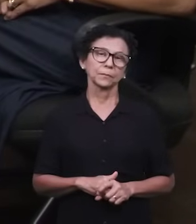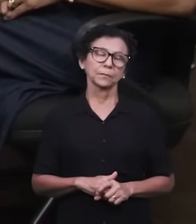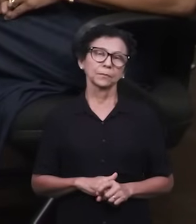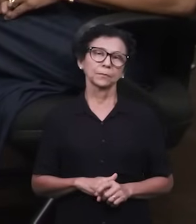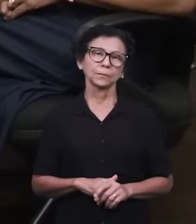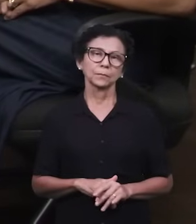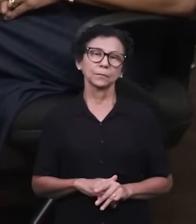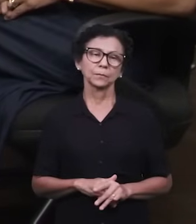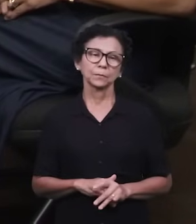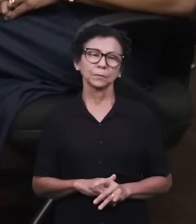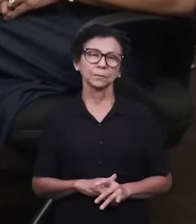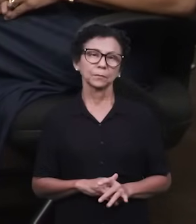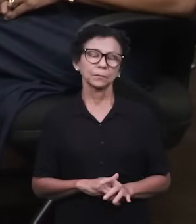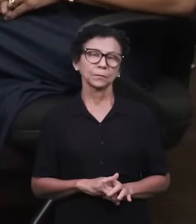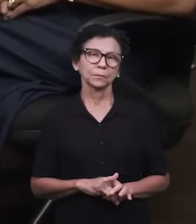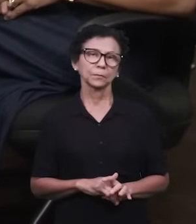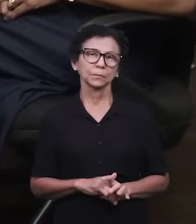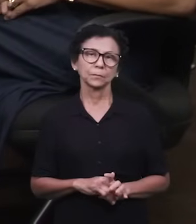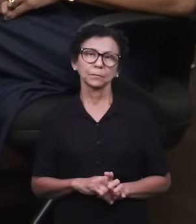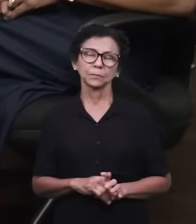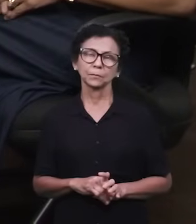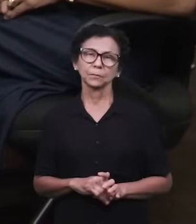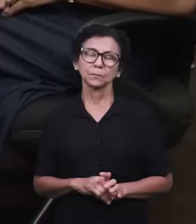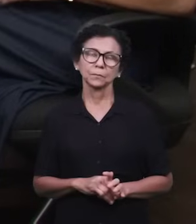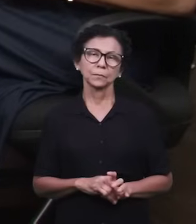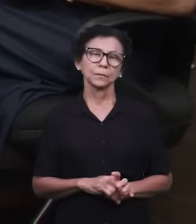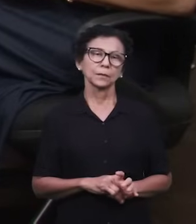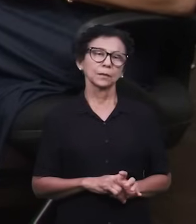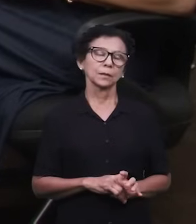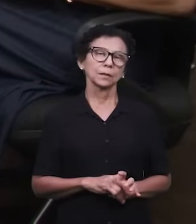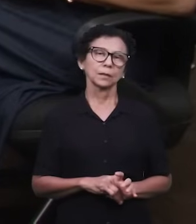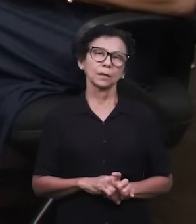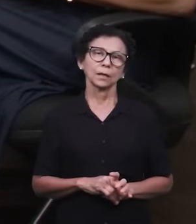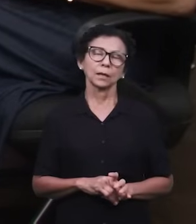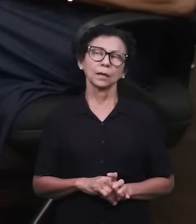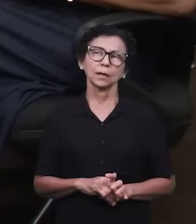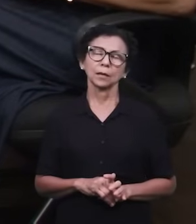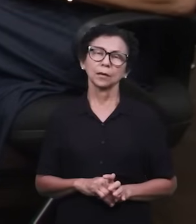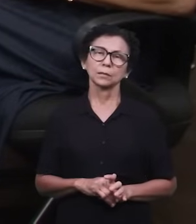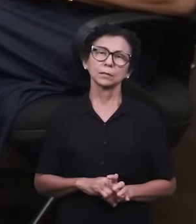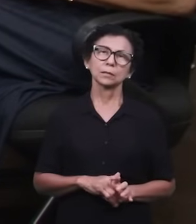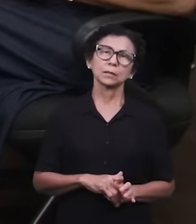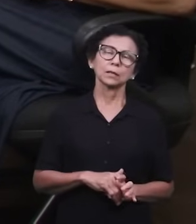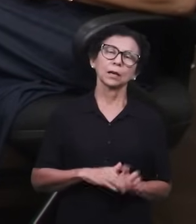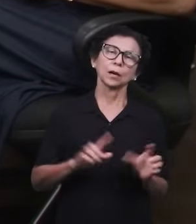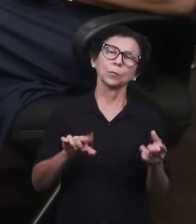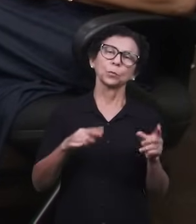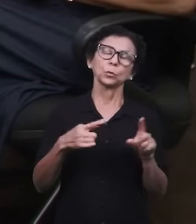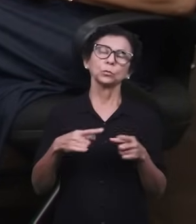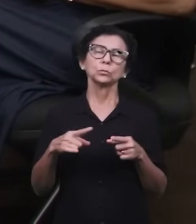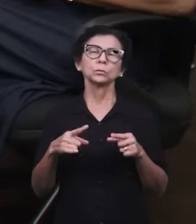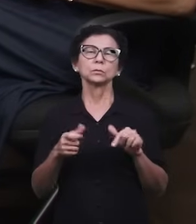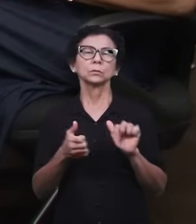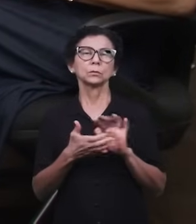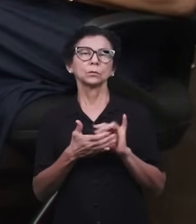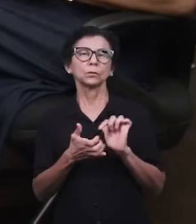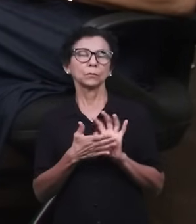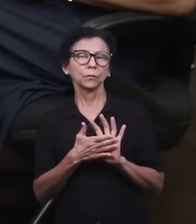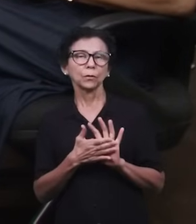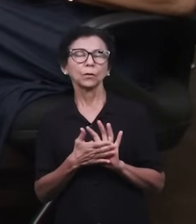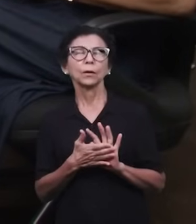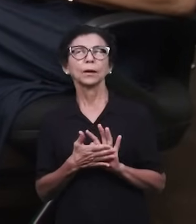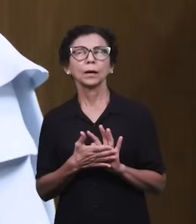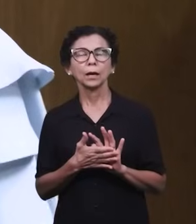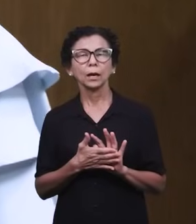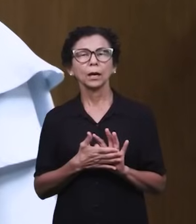bênção ouvindo o louvor. É verdade, é maravilhoso assim a gente ver. Eu acredito que o arranjo